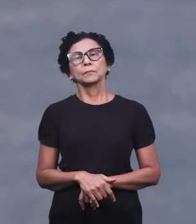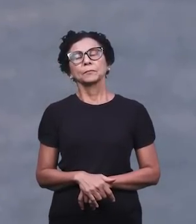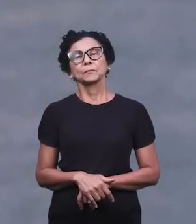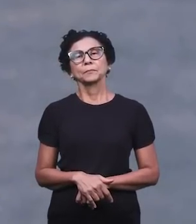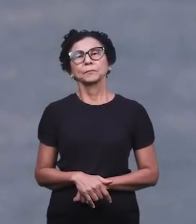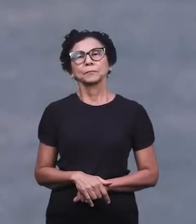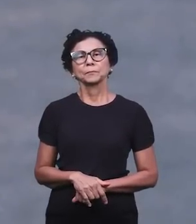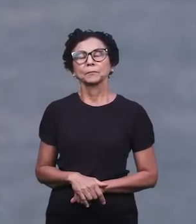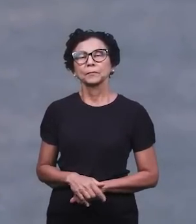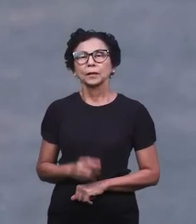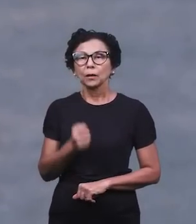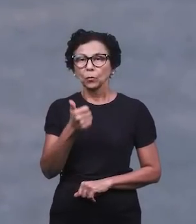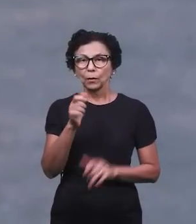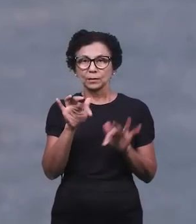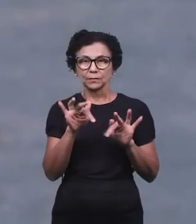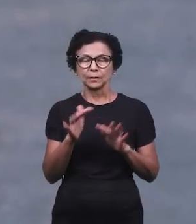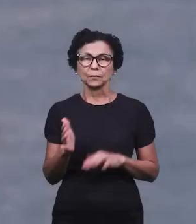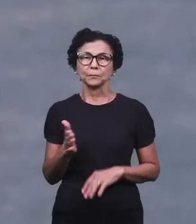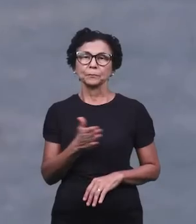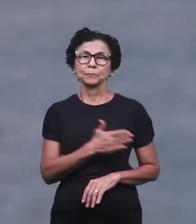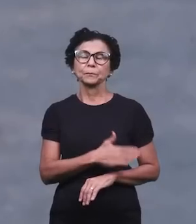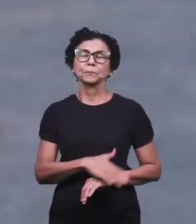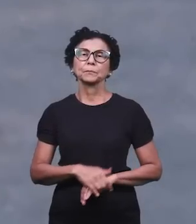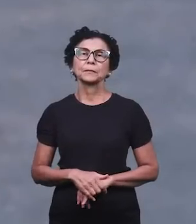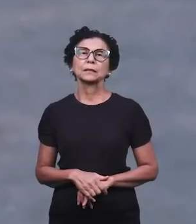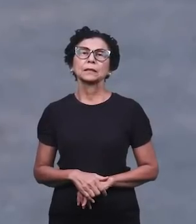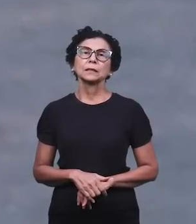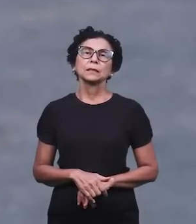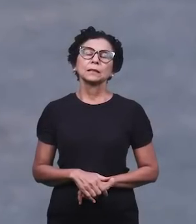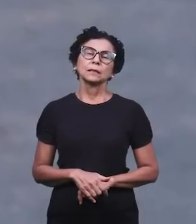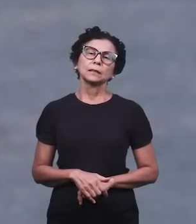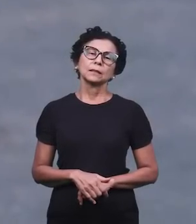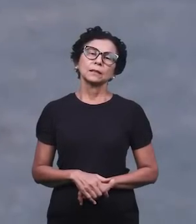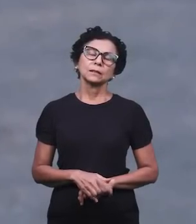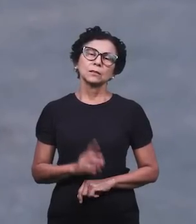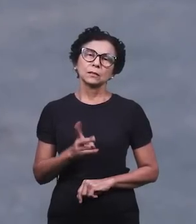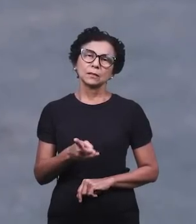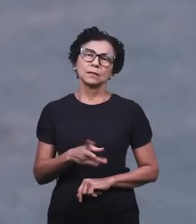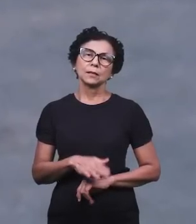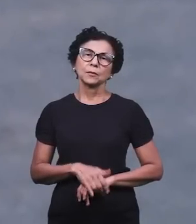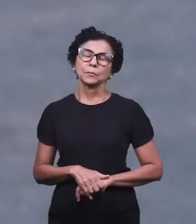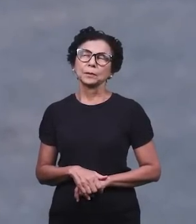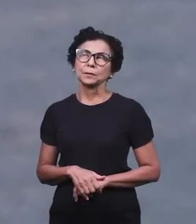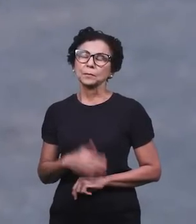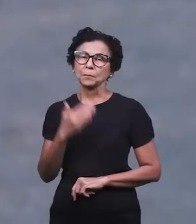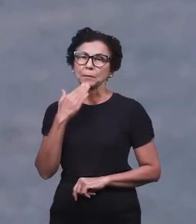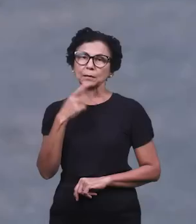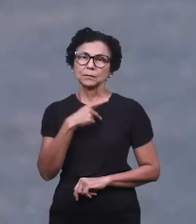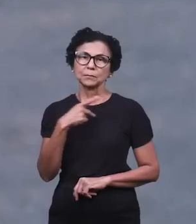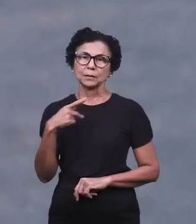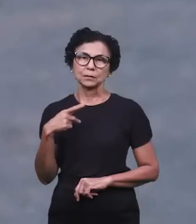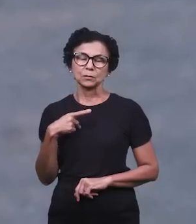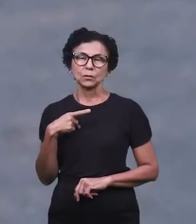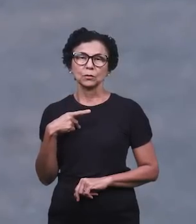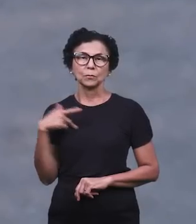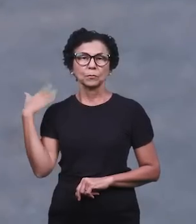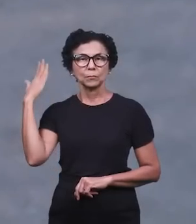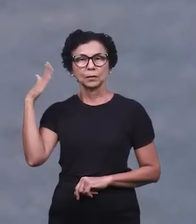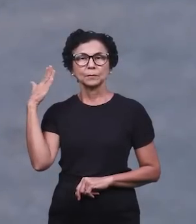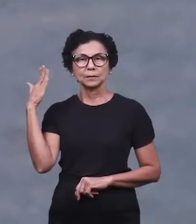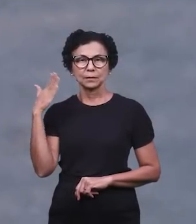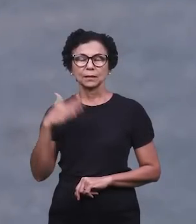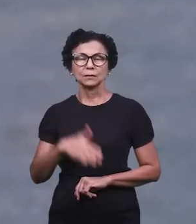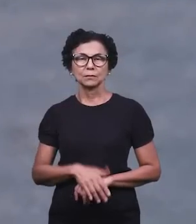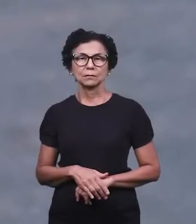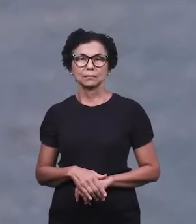edição. Sempre, nesse momento, a gente pede a um pastor que grave uma mensagem. E eu vou convidar você a estar